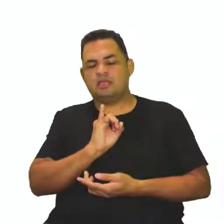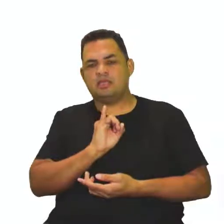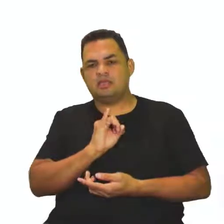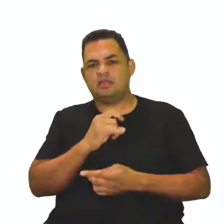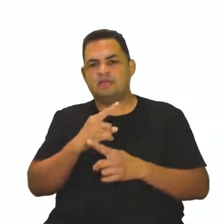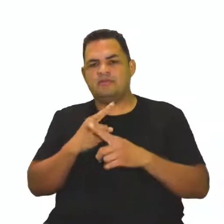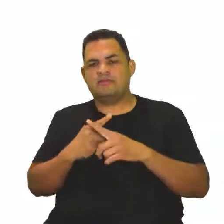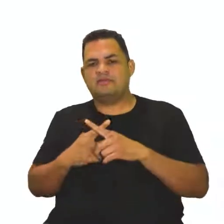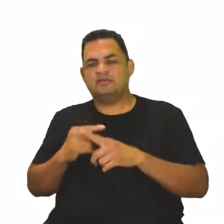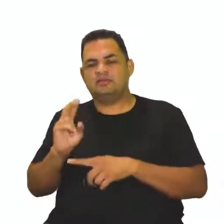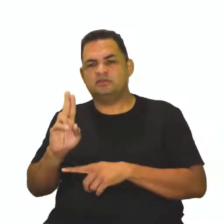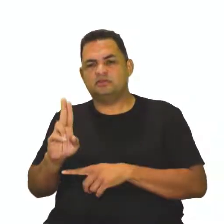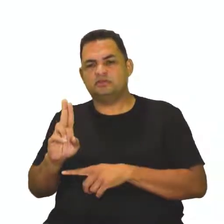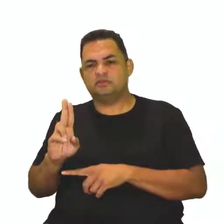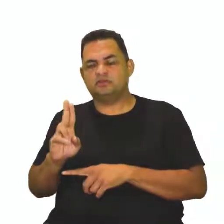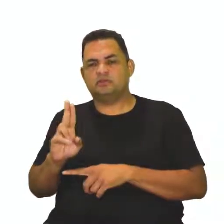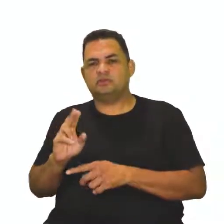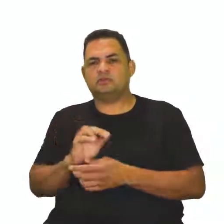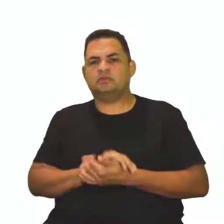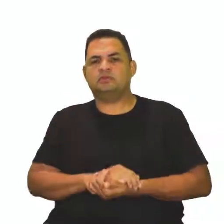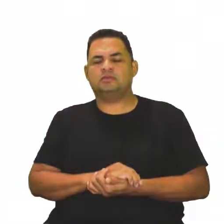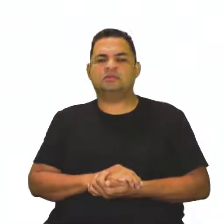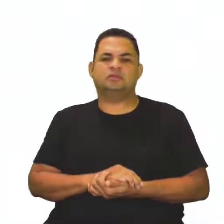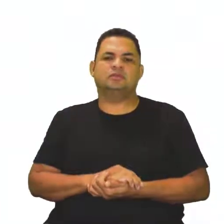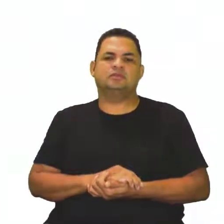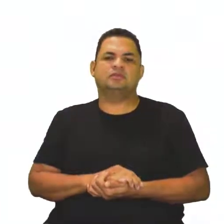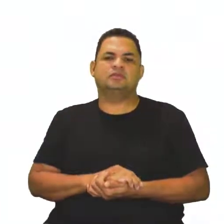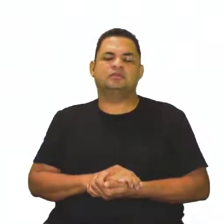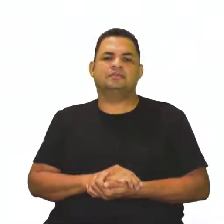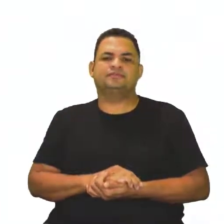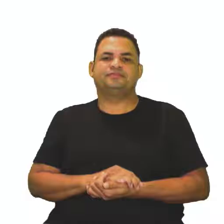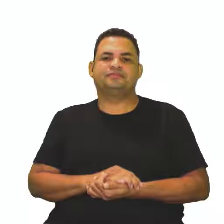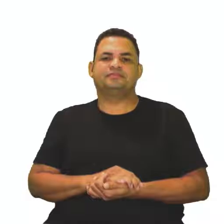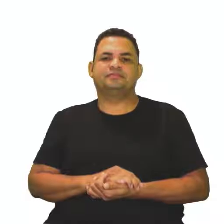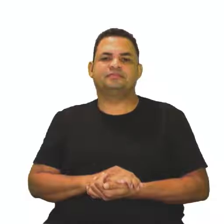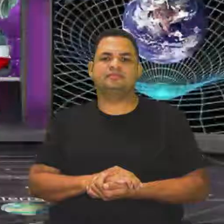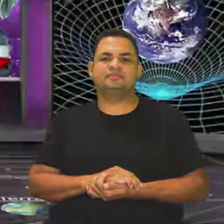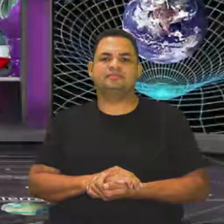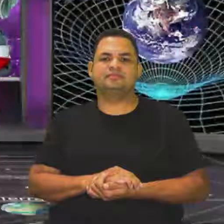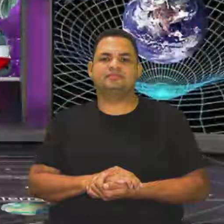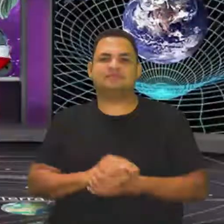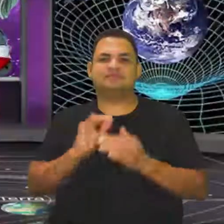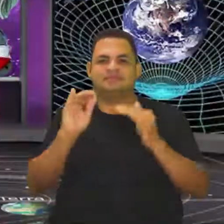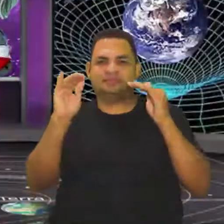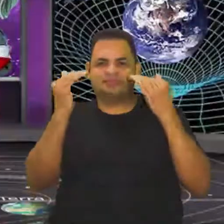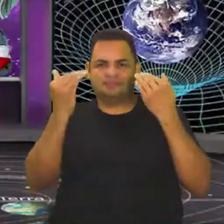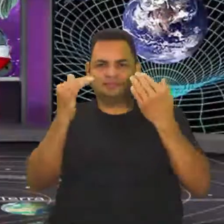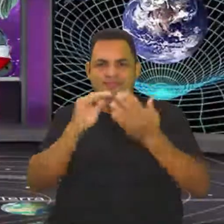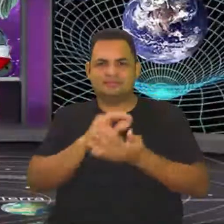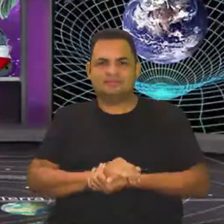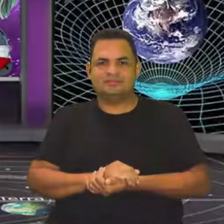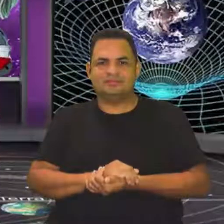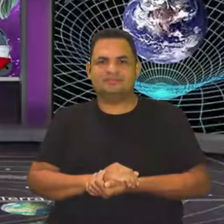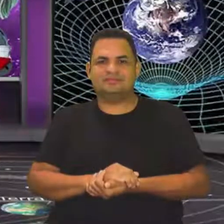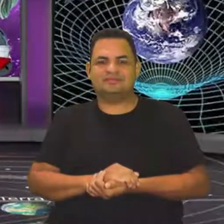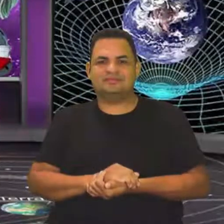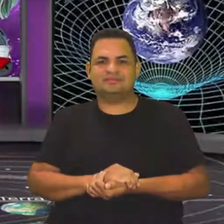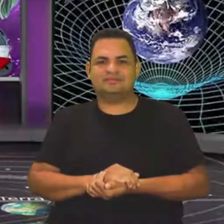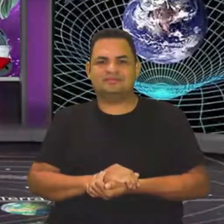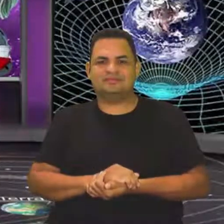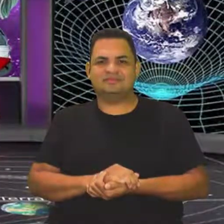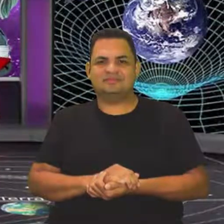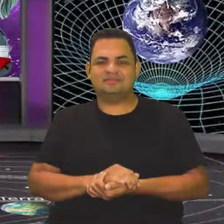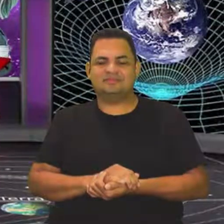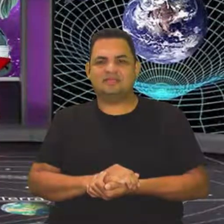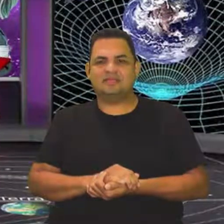tensão. Entendido isso? Corrente vezes tensão. Então, pessoal, se liga aqui, ó. A corrente faz o quê? Π,